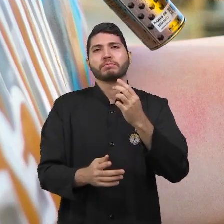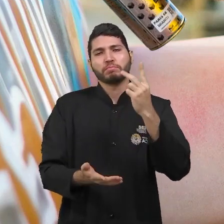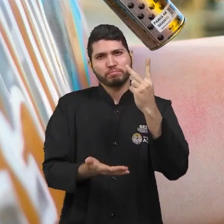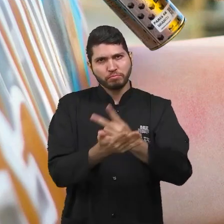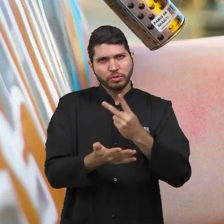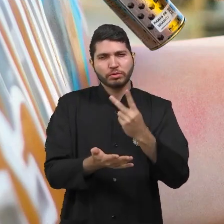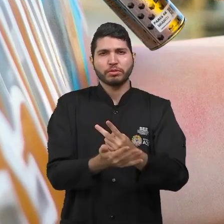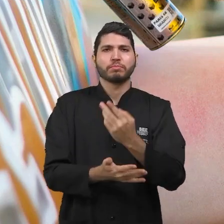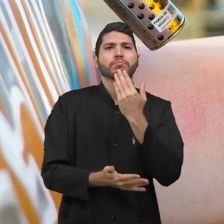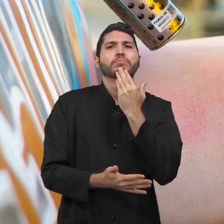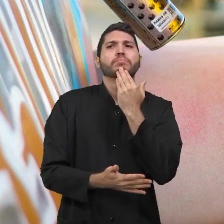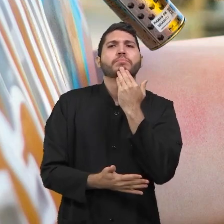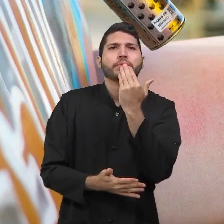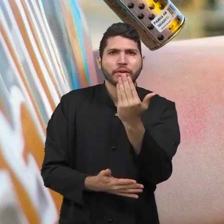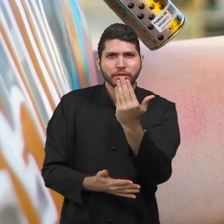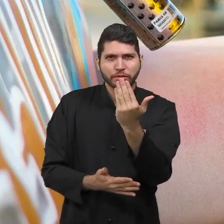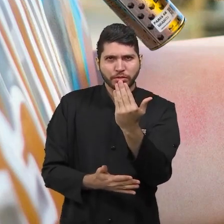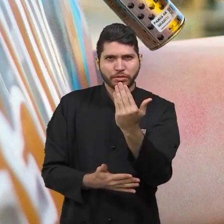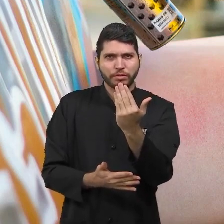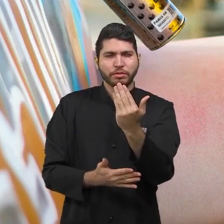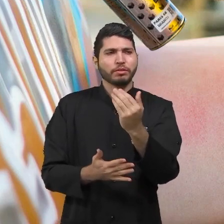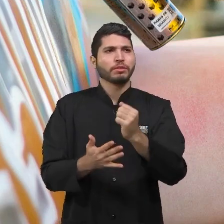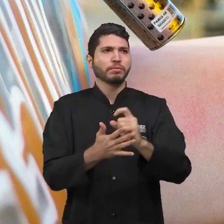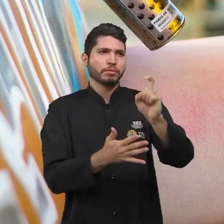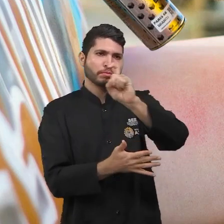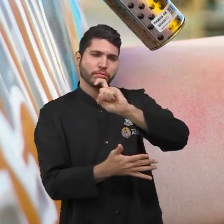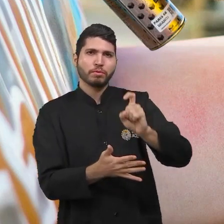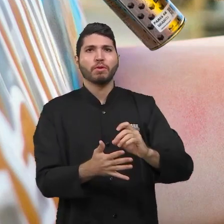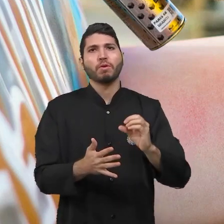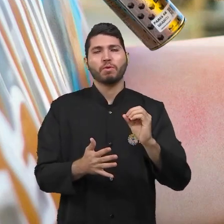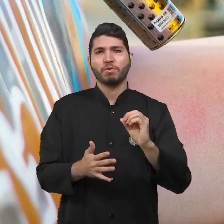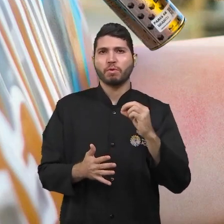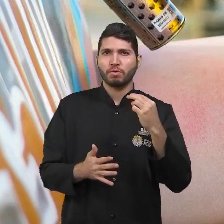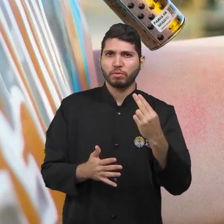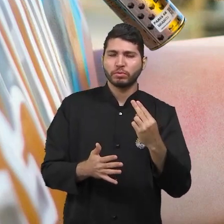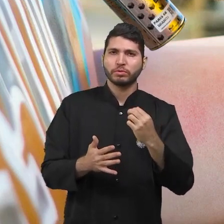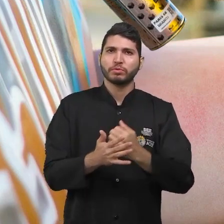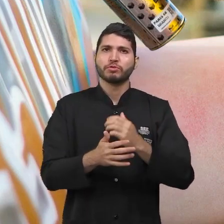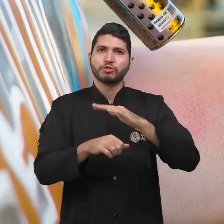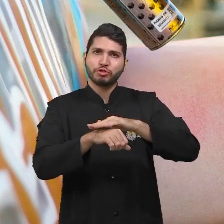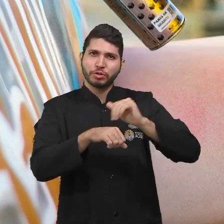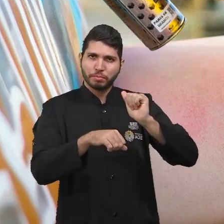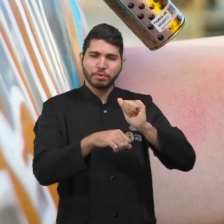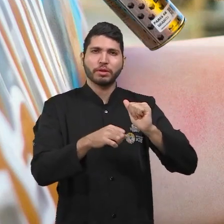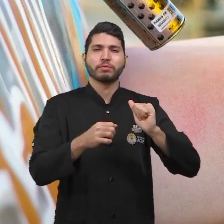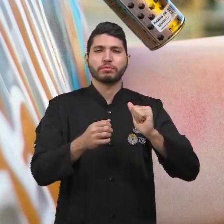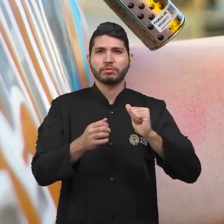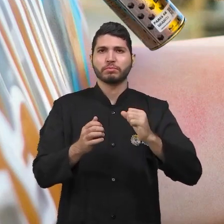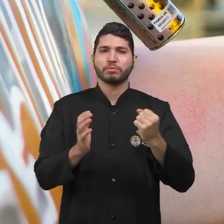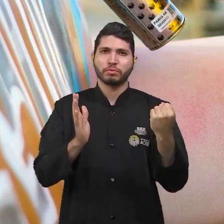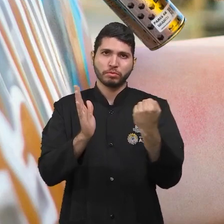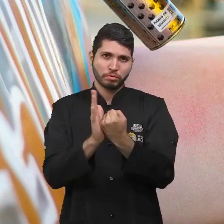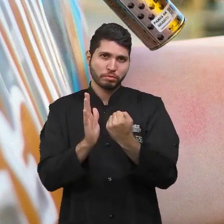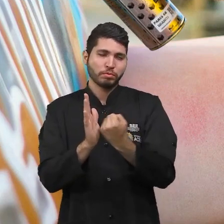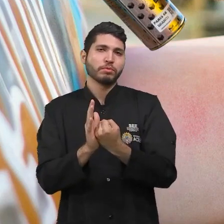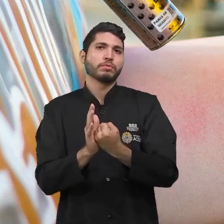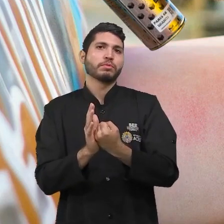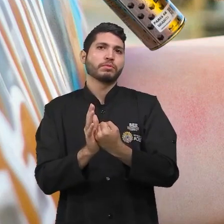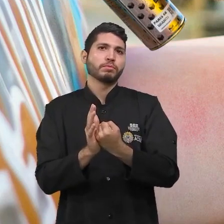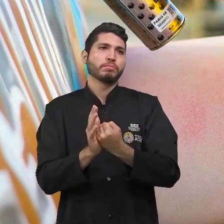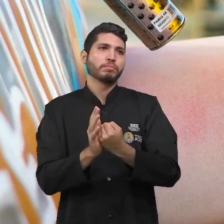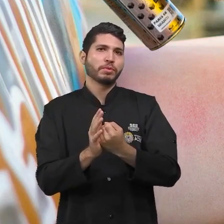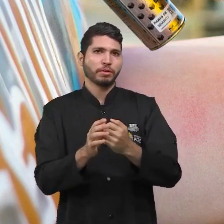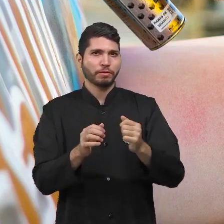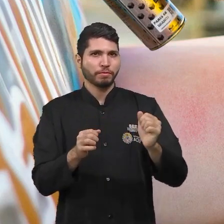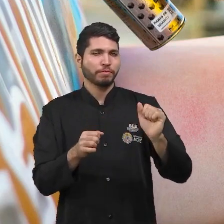conselhos locais, ou são contratados para pintar em uma parede ou em um muro. Isso garante